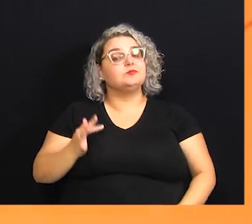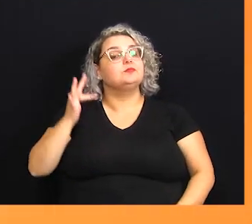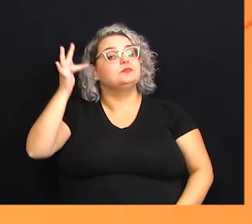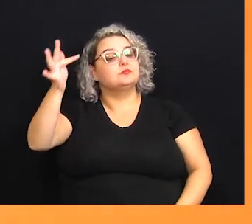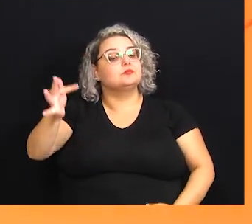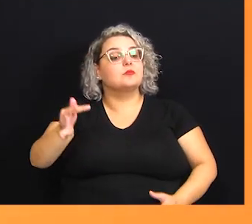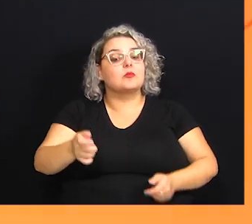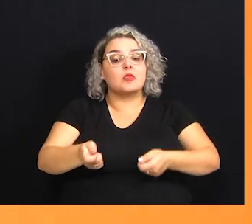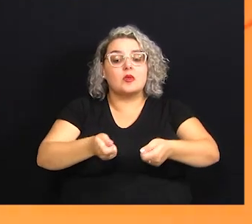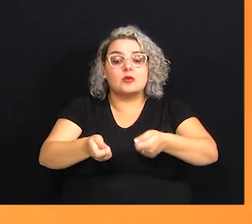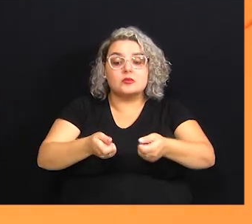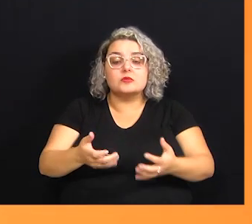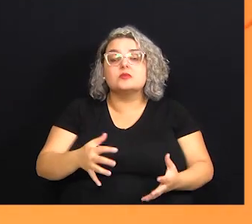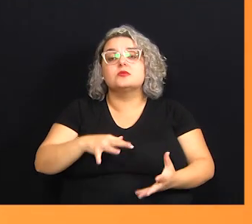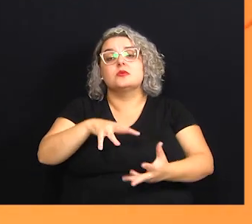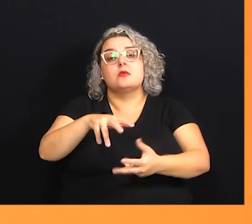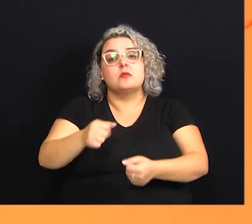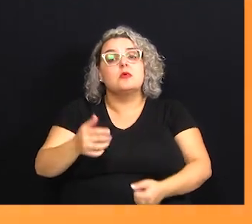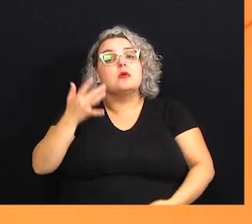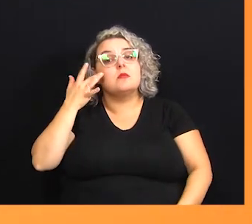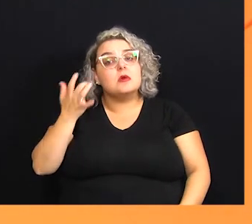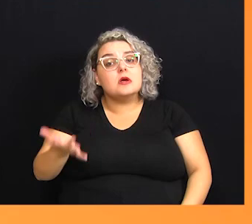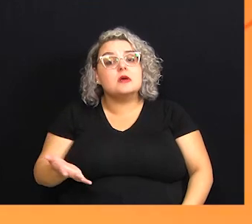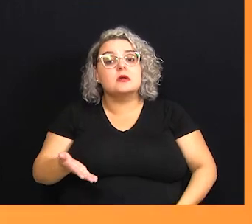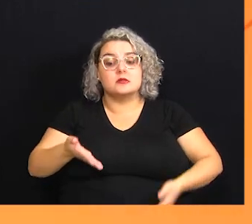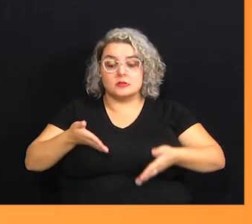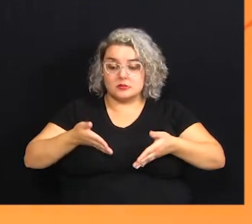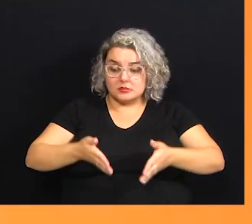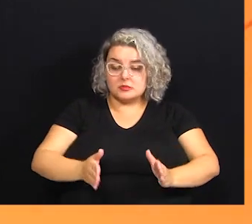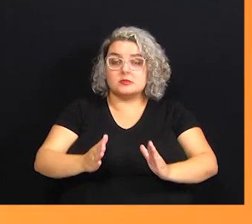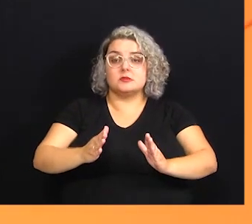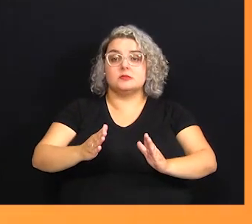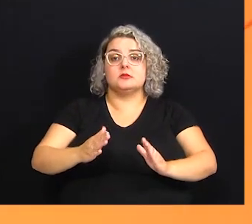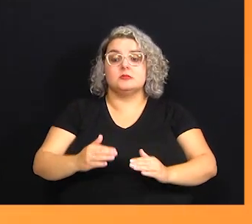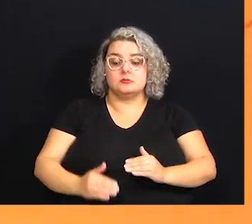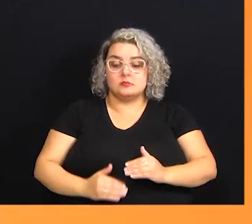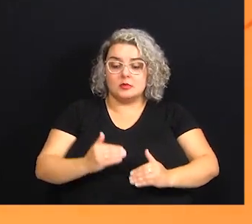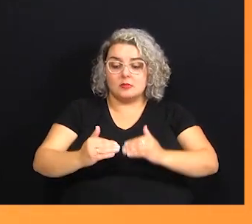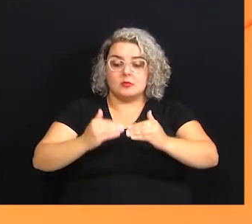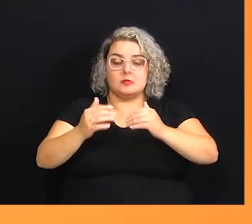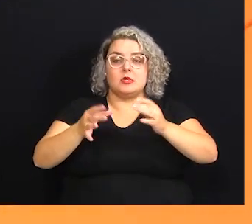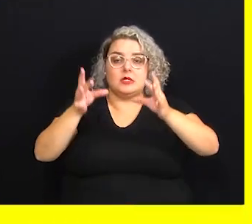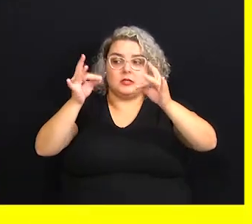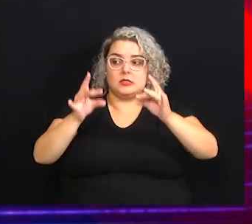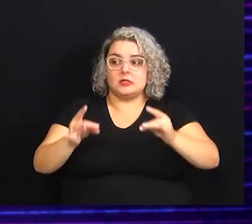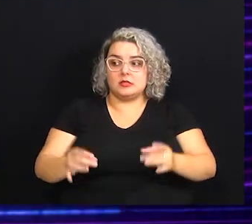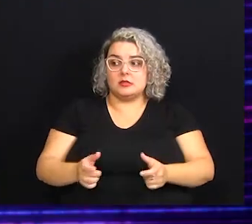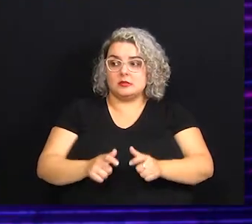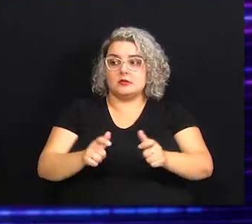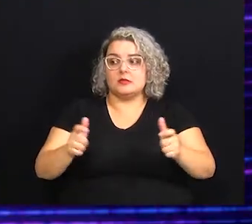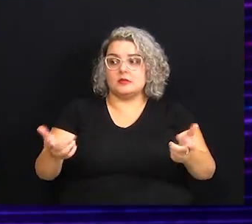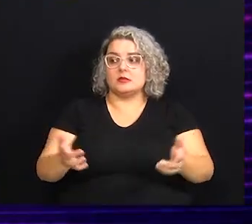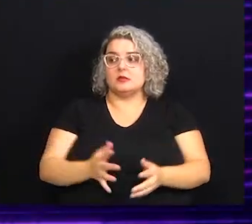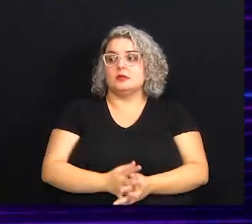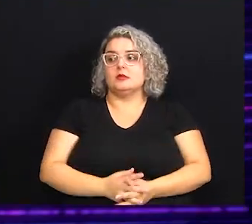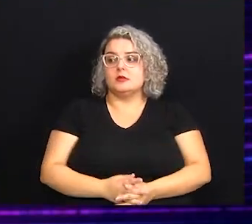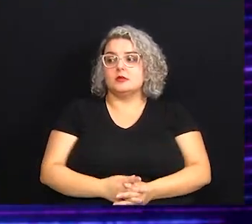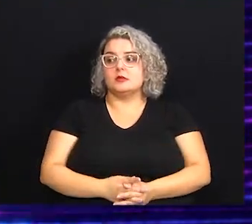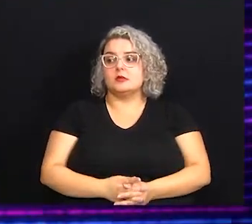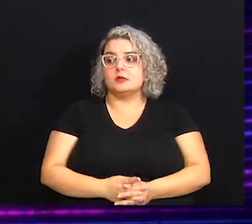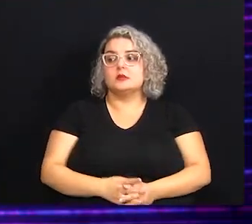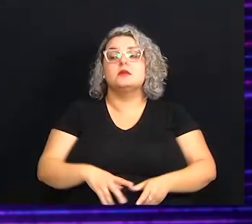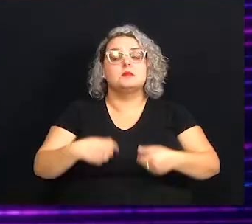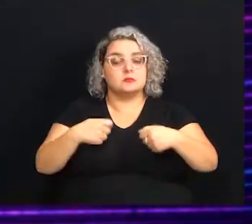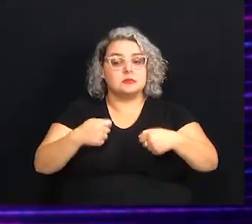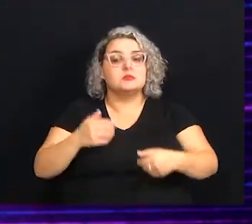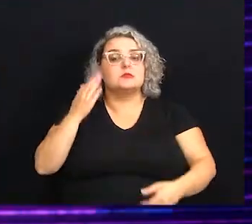amanhã. E os jovens que vão conduzir o mundo amanhã são jovens que nasceram com um mundo de crescente classificação e também decrescente classificação. Eles têm que